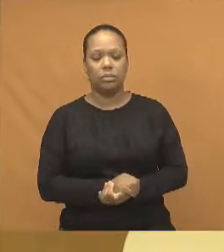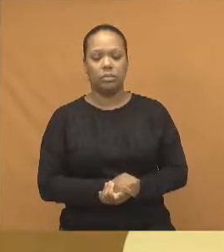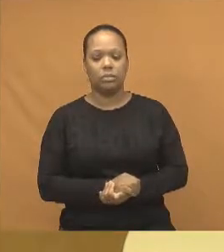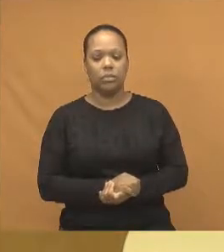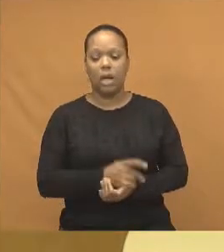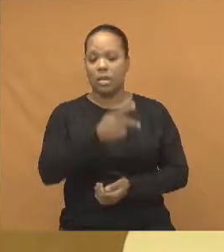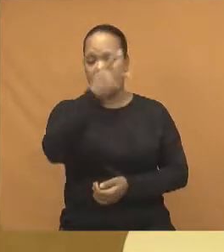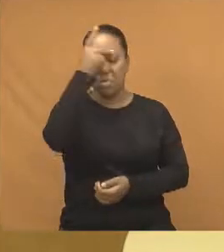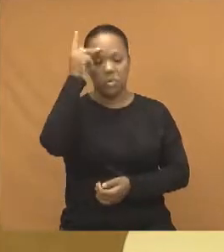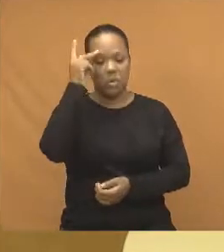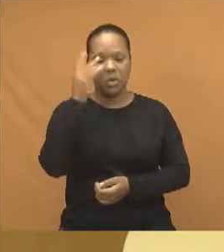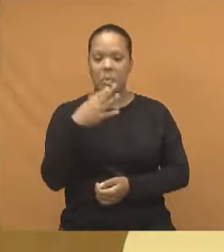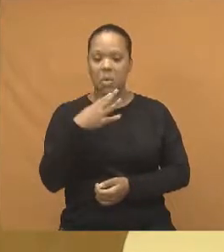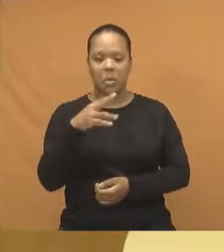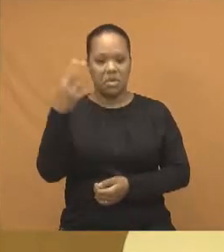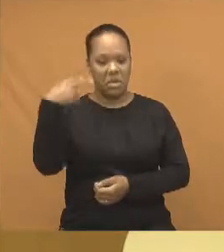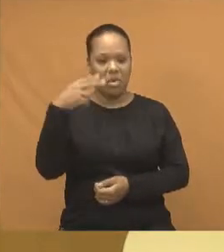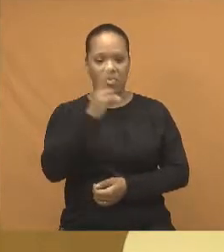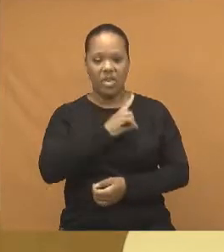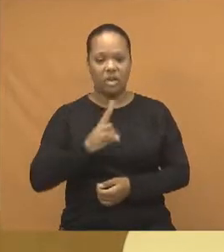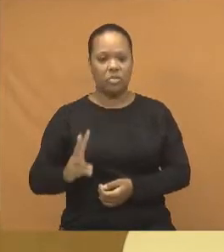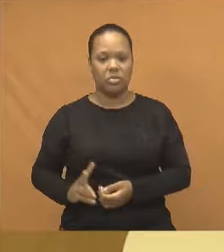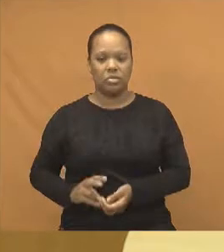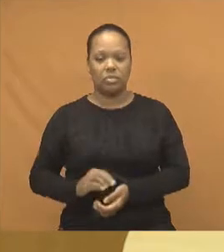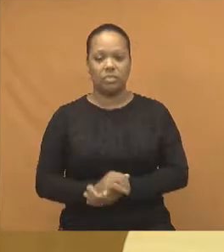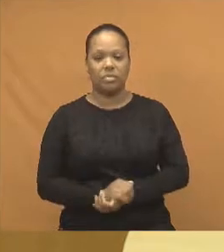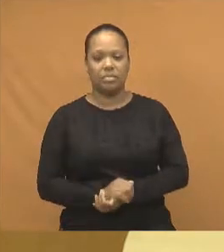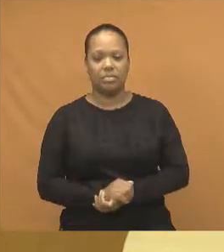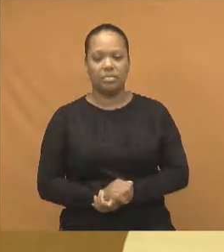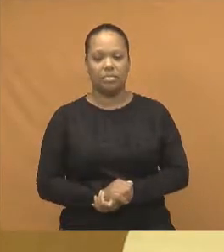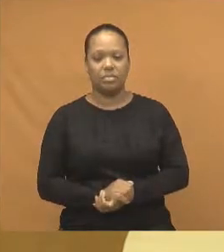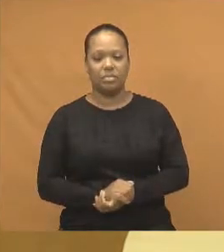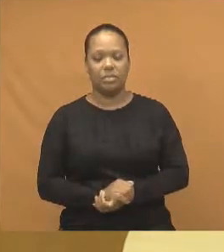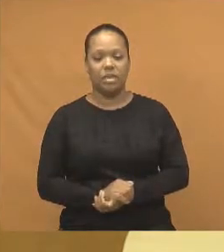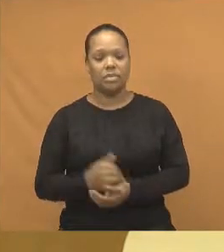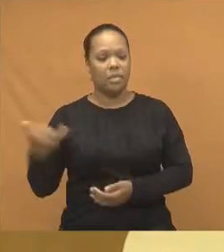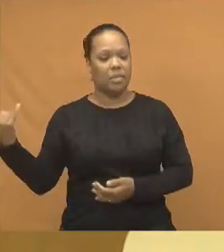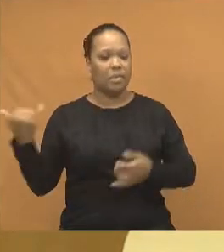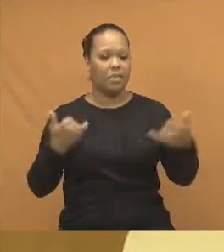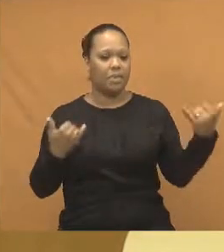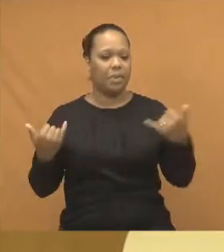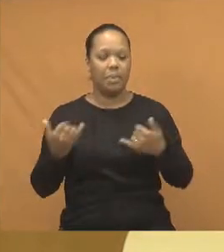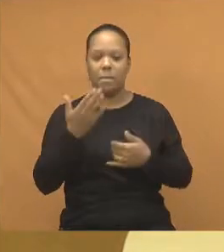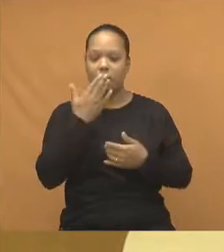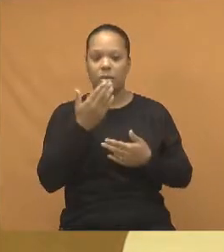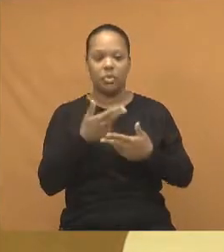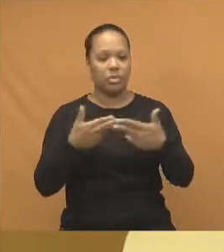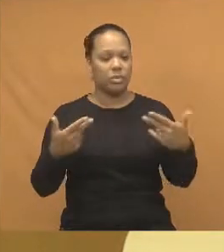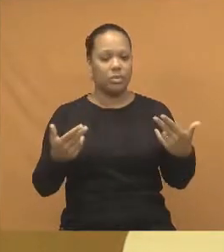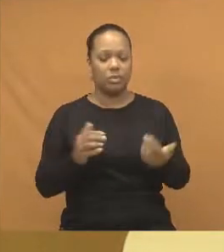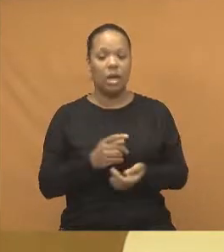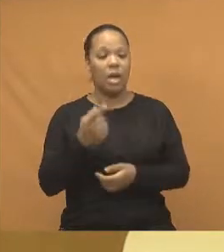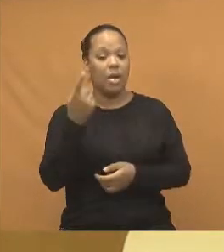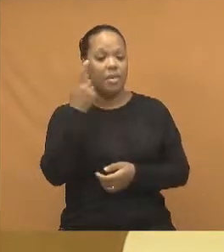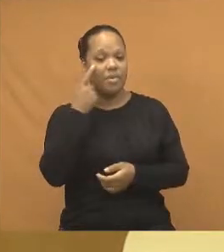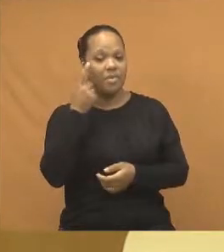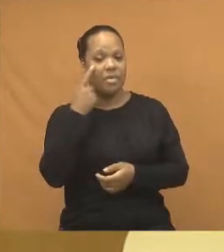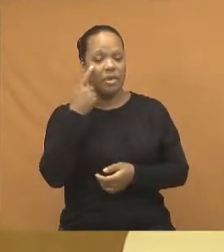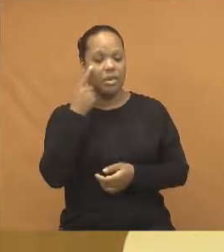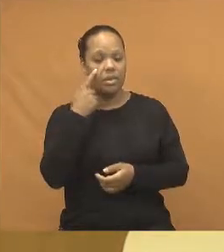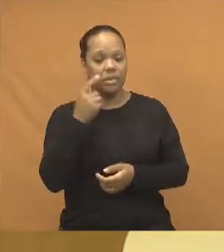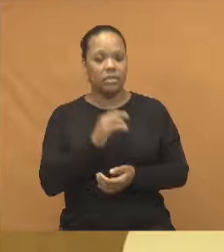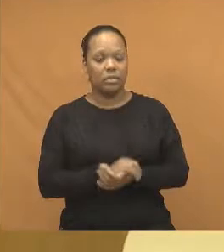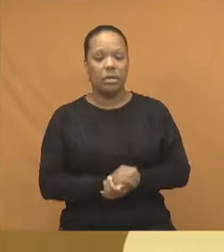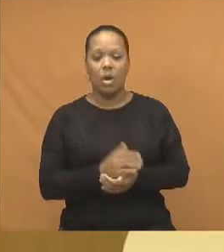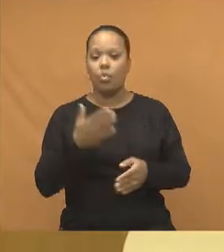Muita gente me identificou como vereadora, aproveita e faz os seus pedidos pessoais para o bairro. Mas eu fui para ver, Paulinho, essa